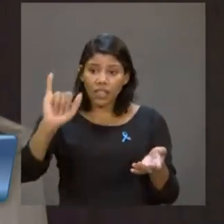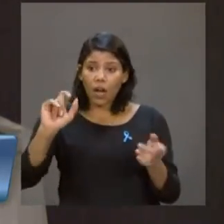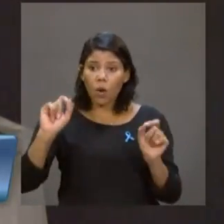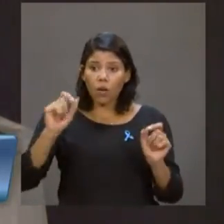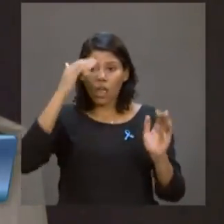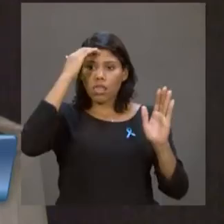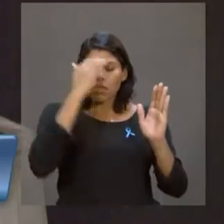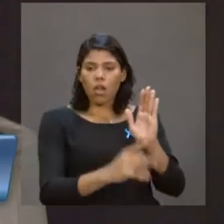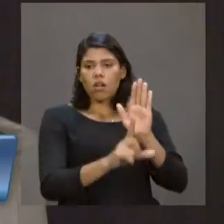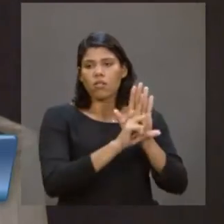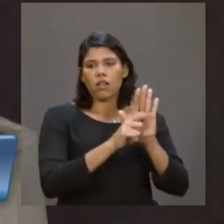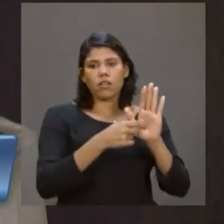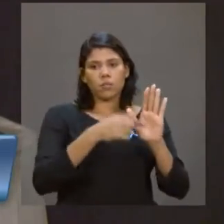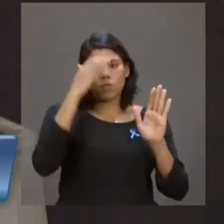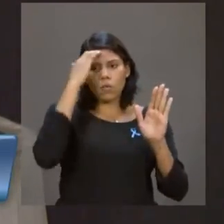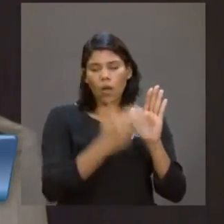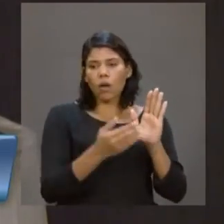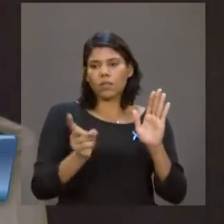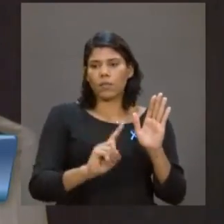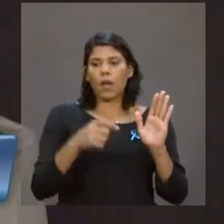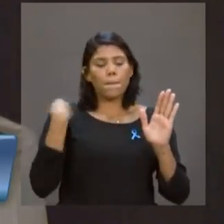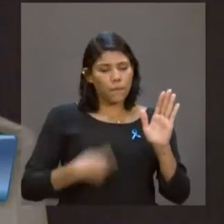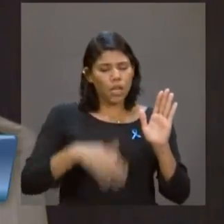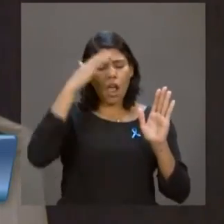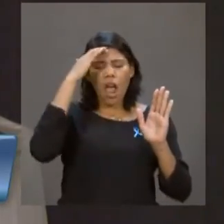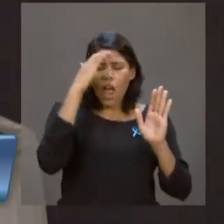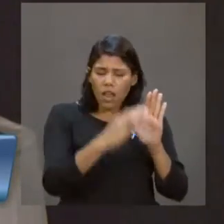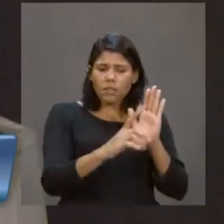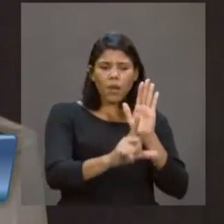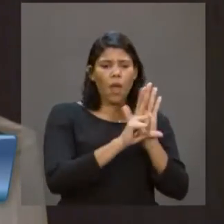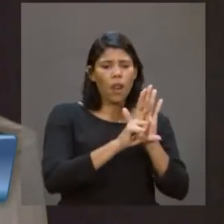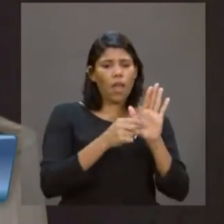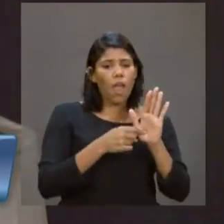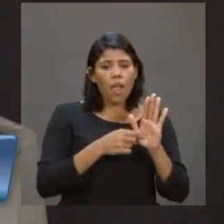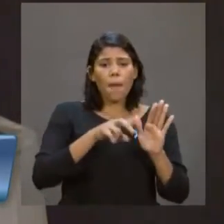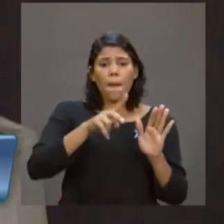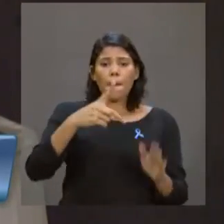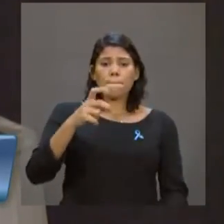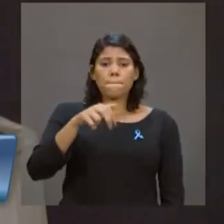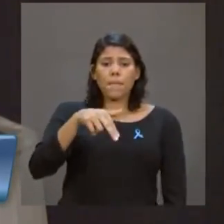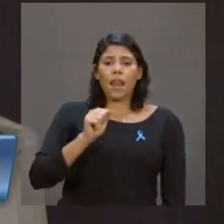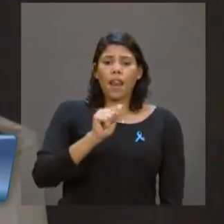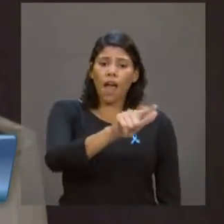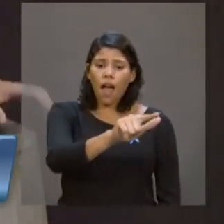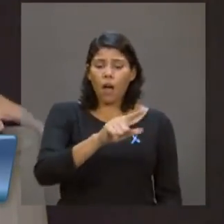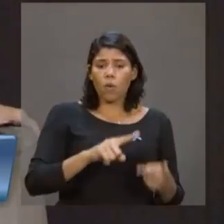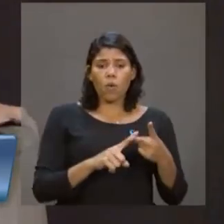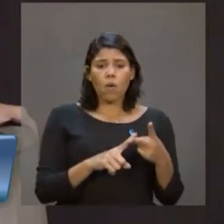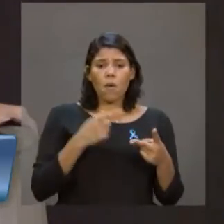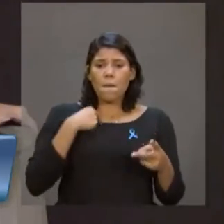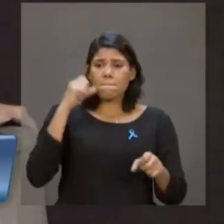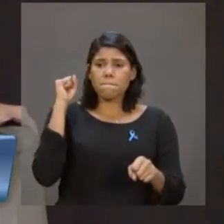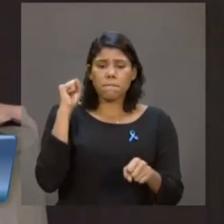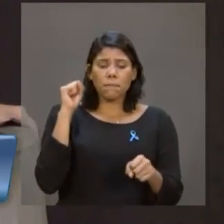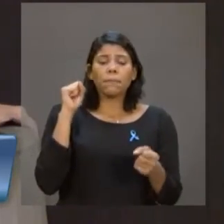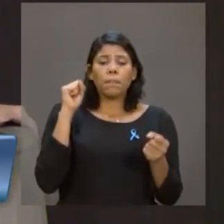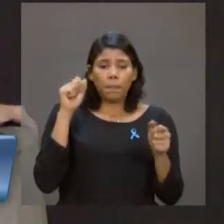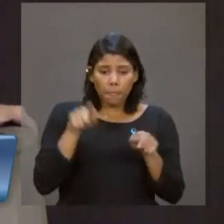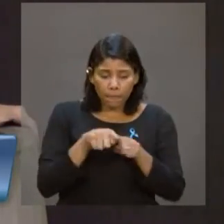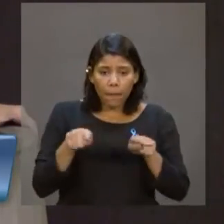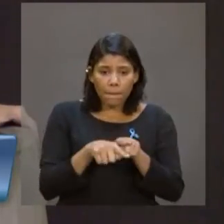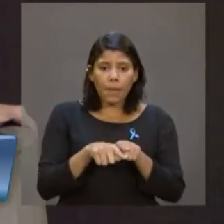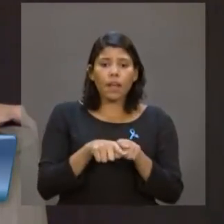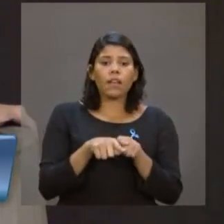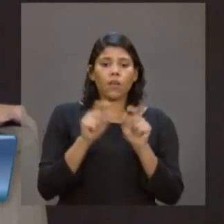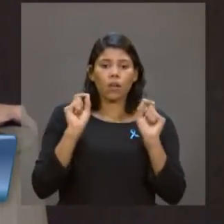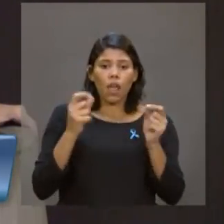e direitos fundamentais, da lei de execução penal, do processo de execução penal, não legitimar abuso e, obviamente, sem dúvida